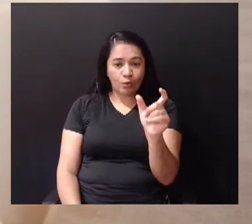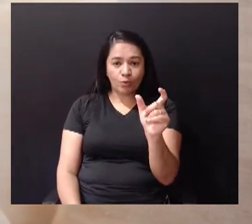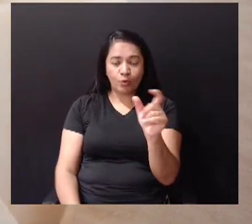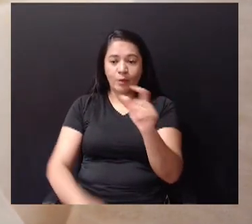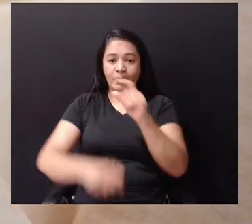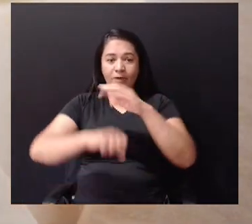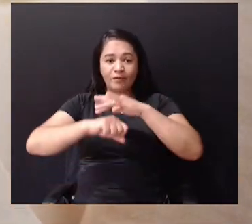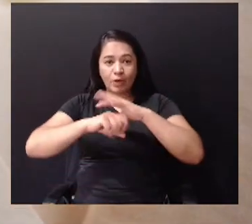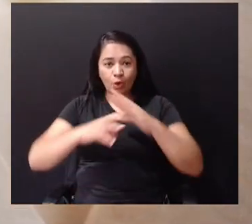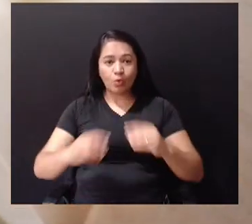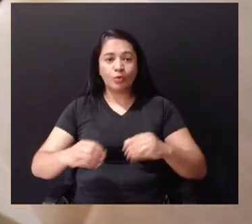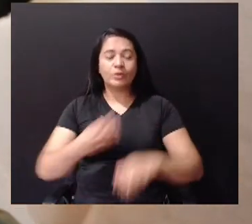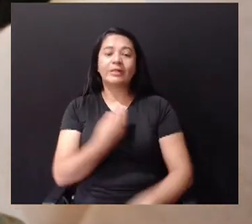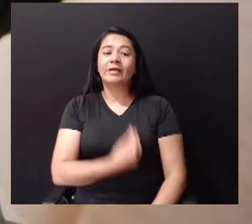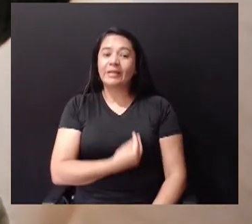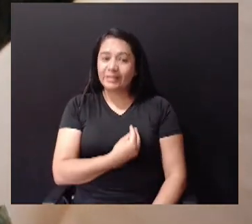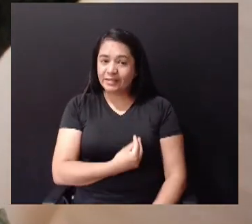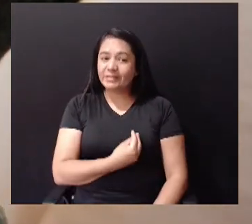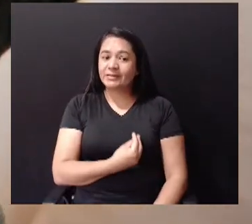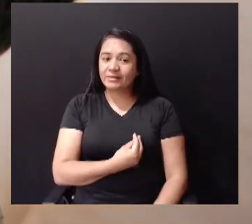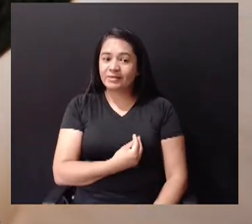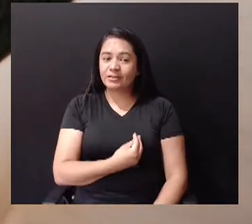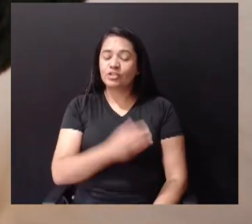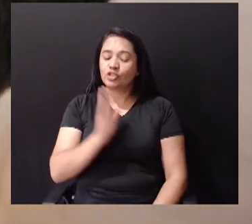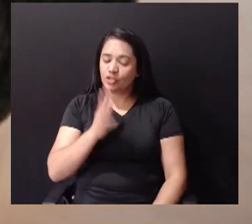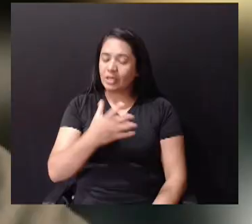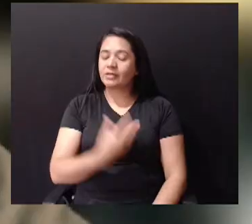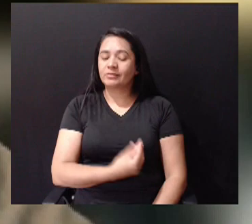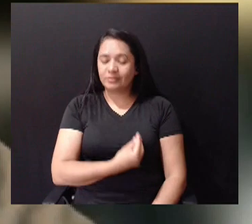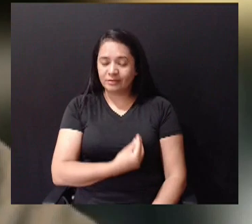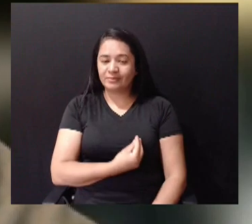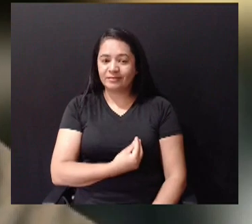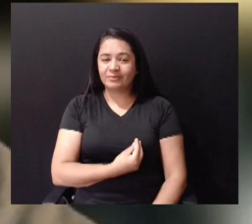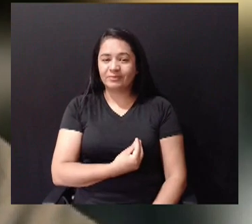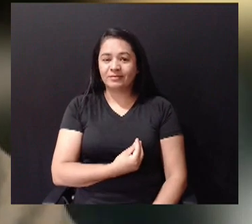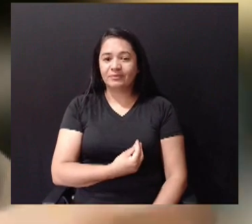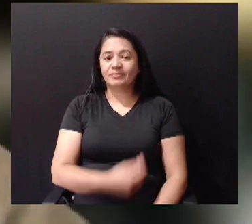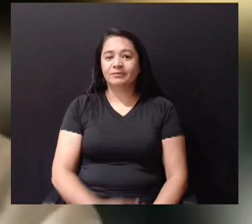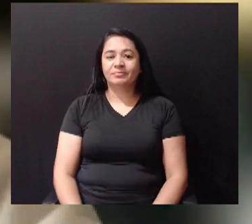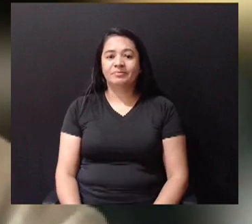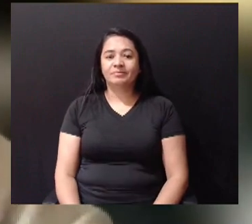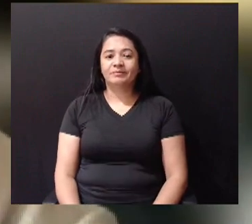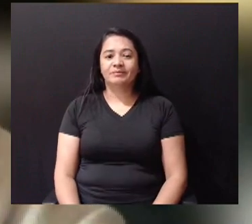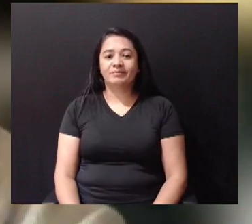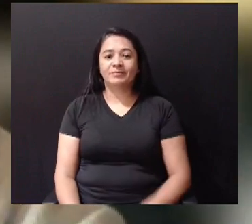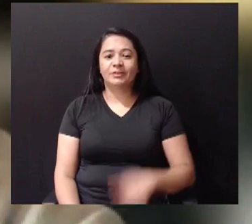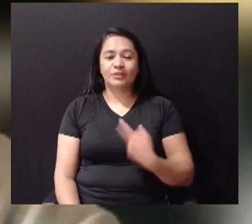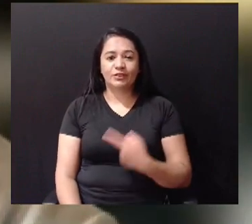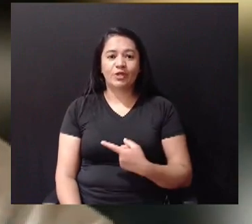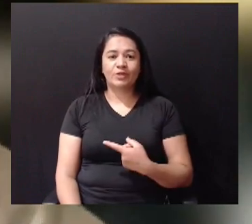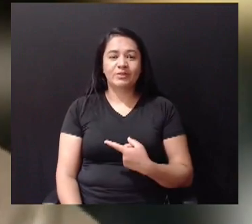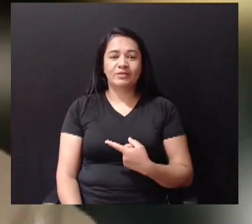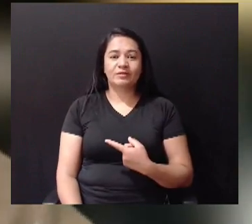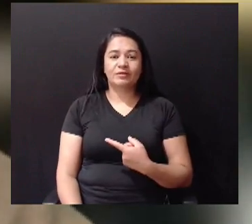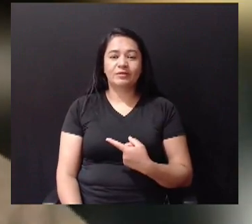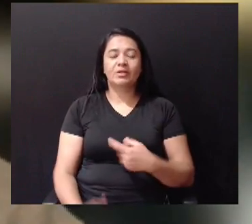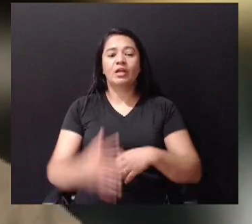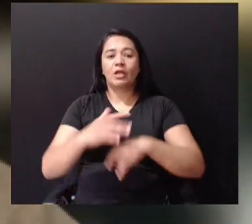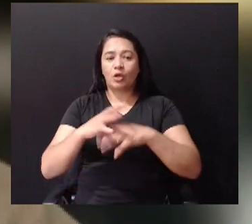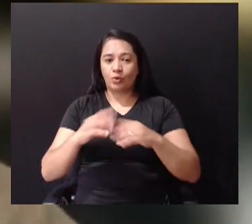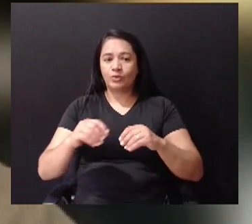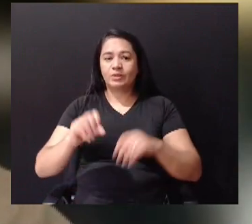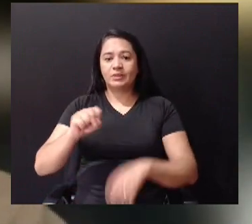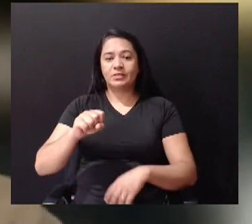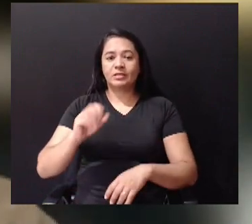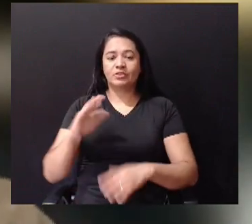é ainda estamos procurando, a cura já existe. Se fizer tudo direitinho, a gente cura essas crianças já faz algum tempinho, e a